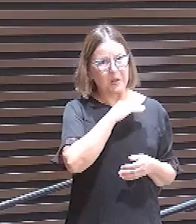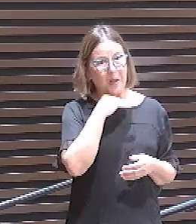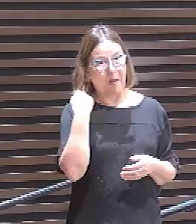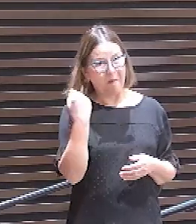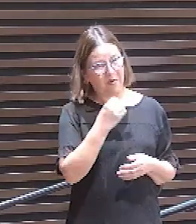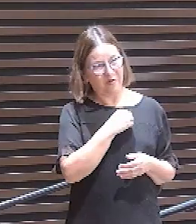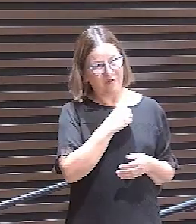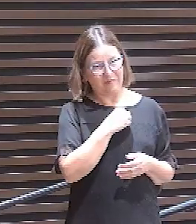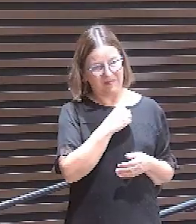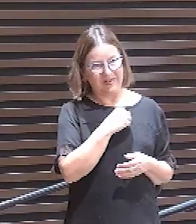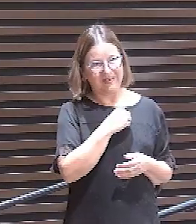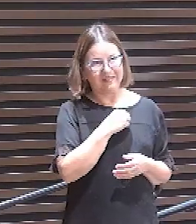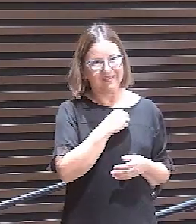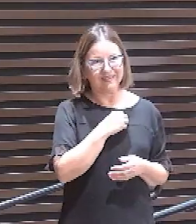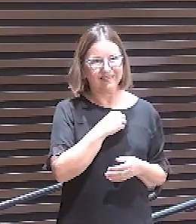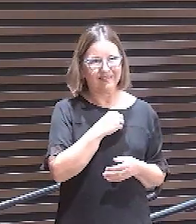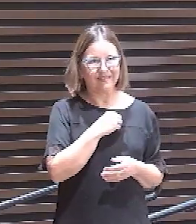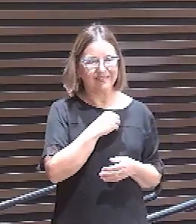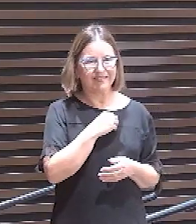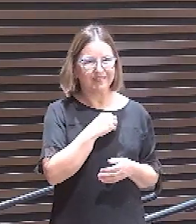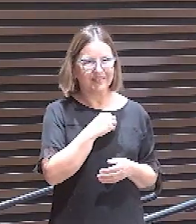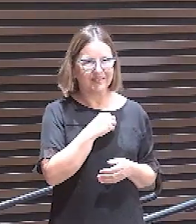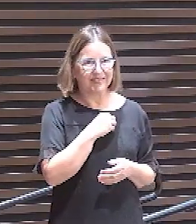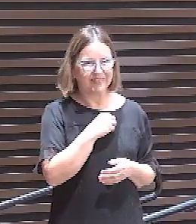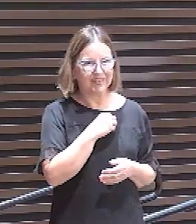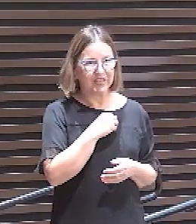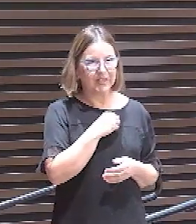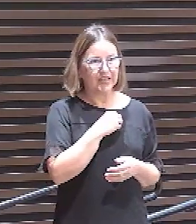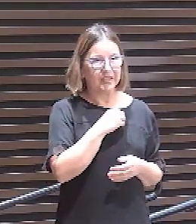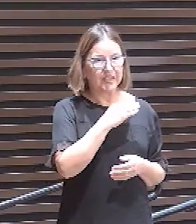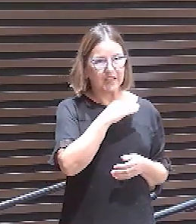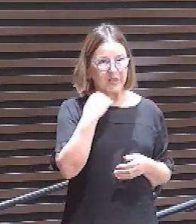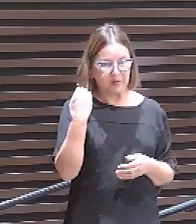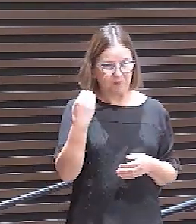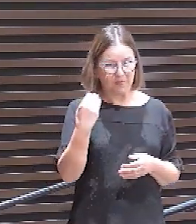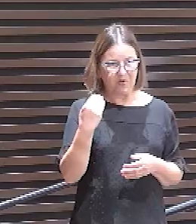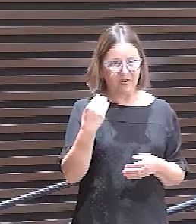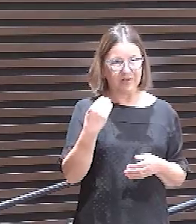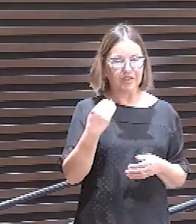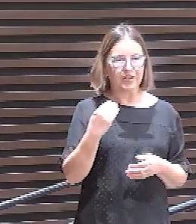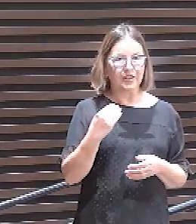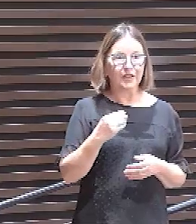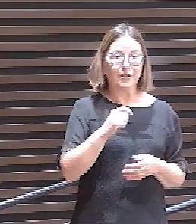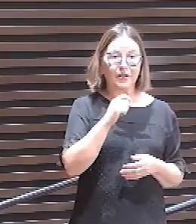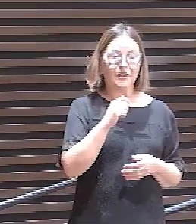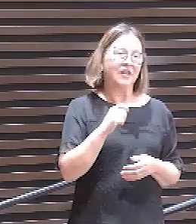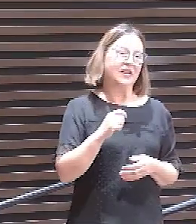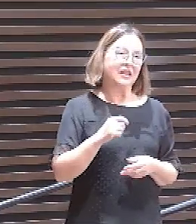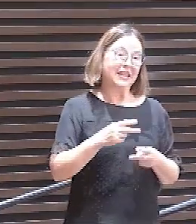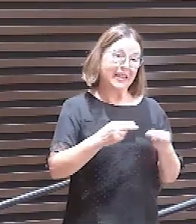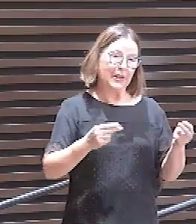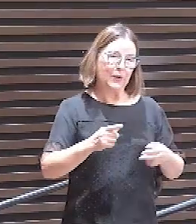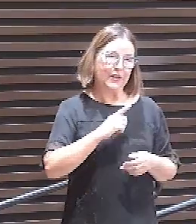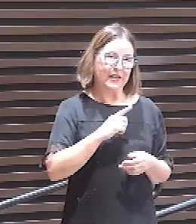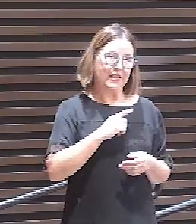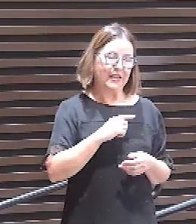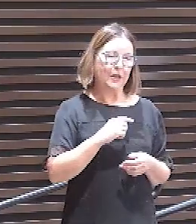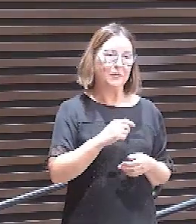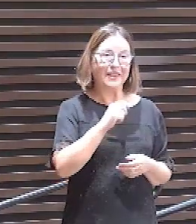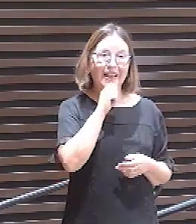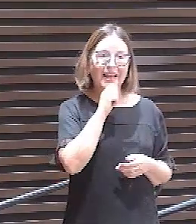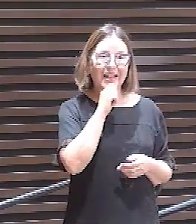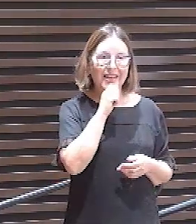daquilo que nós ainda temos na natureza terrena caída. e a santificação futura, que só